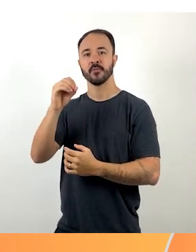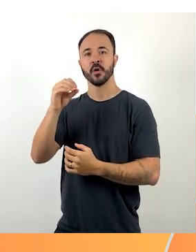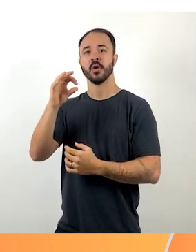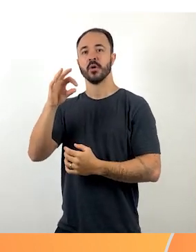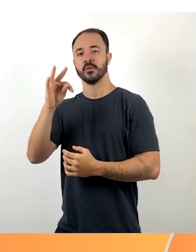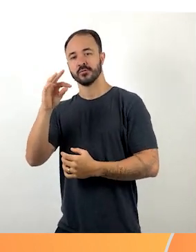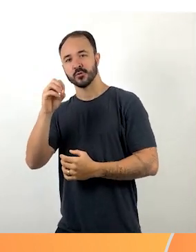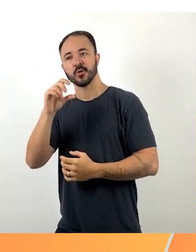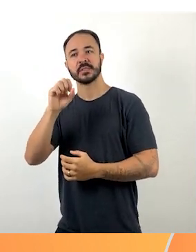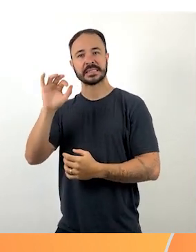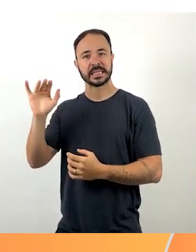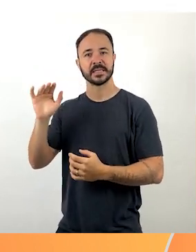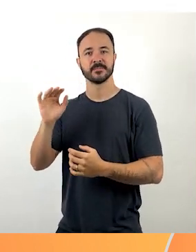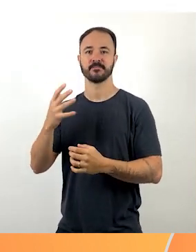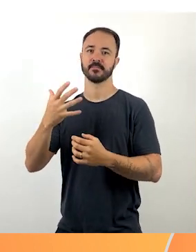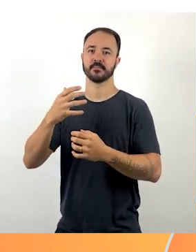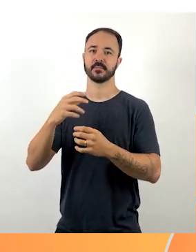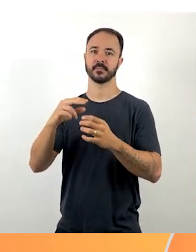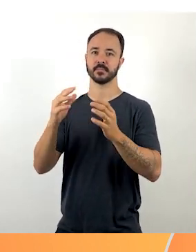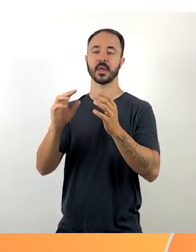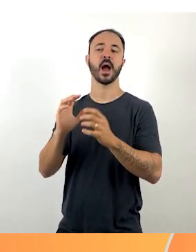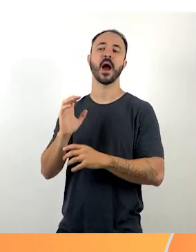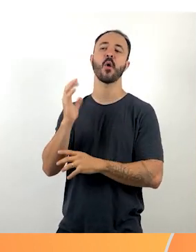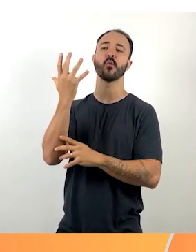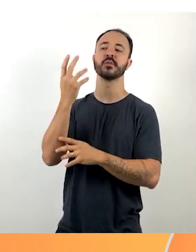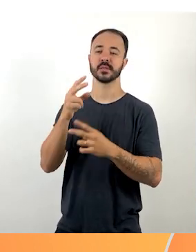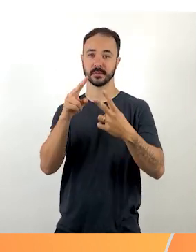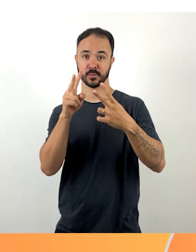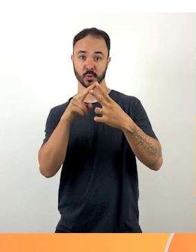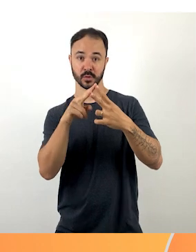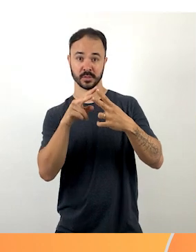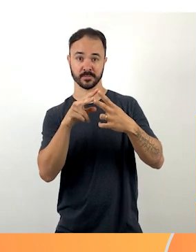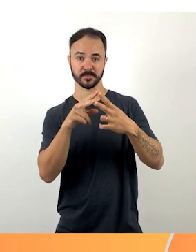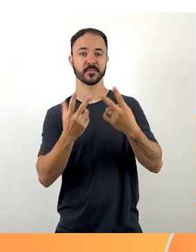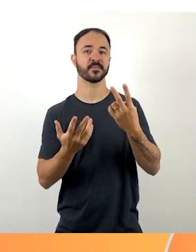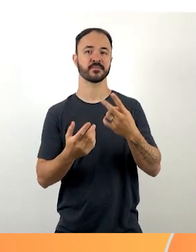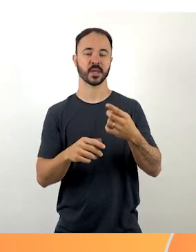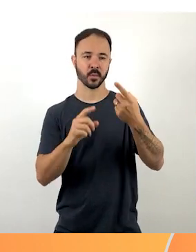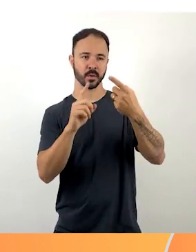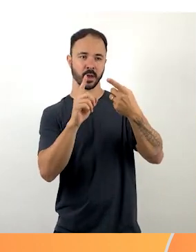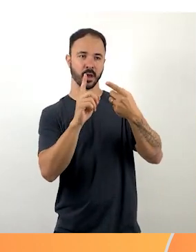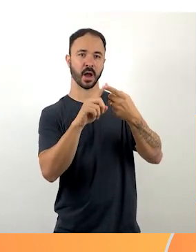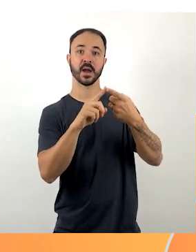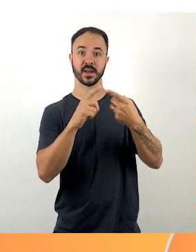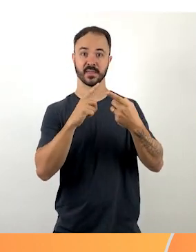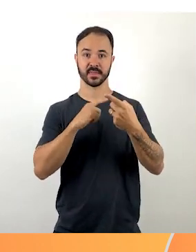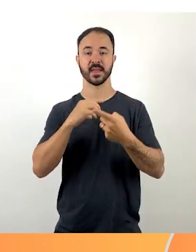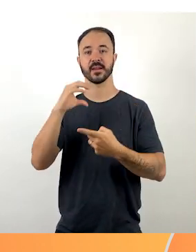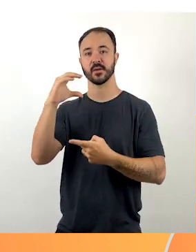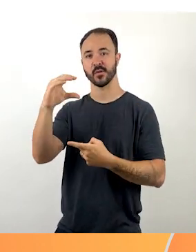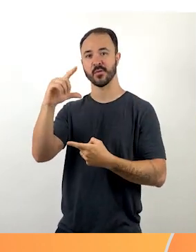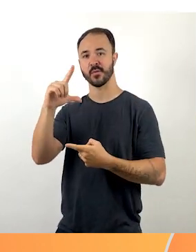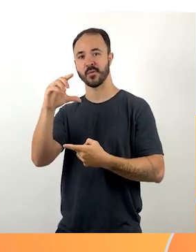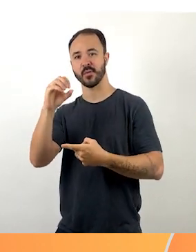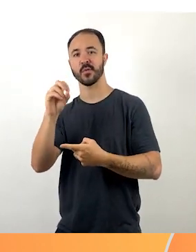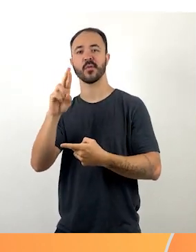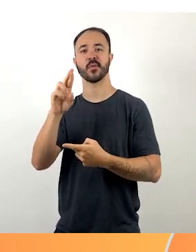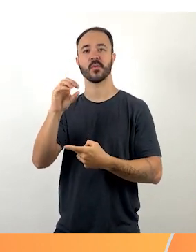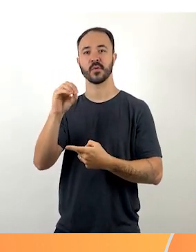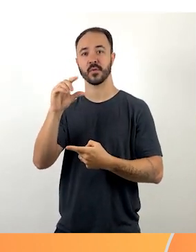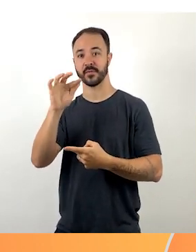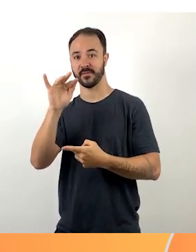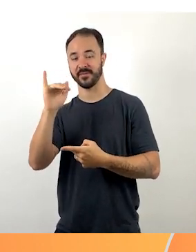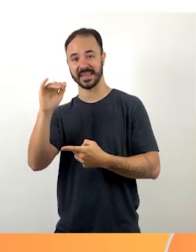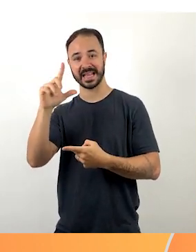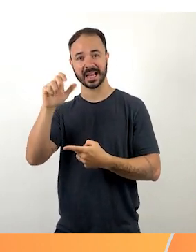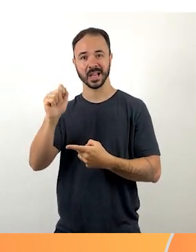etapa luminosa, que acontece na membrana dos cloroplastos, que são estruturas responsáveis, que têm o pigmento clorofila na planta,